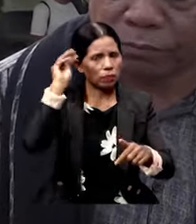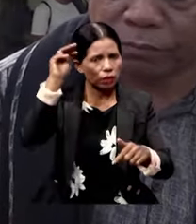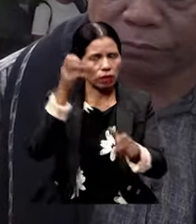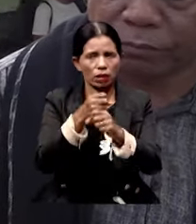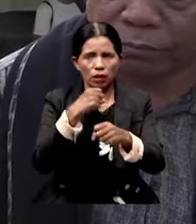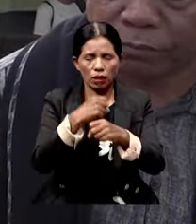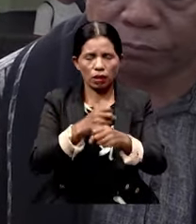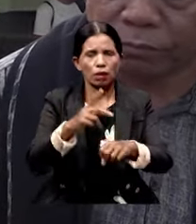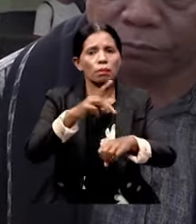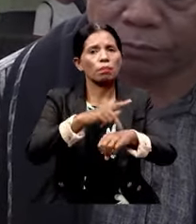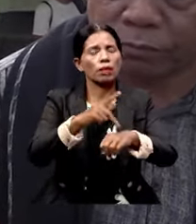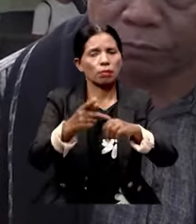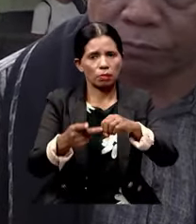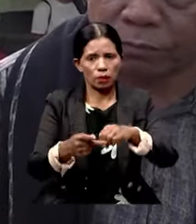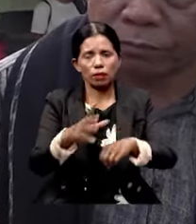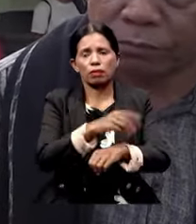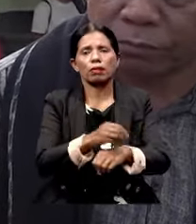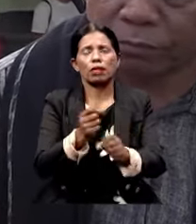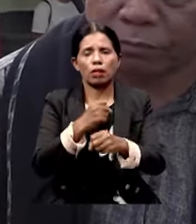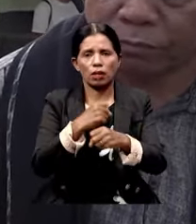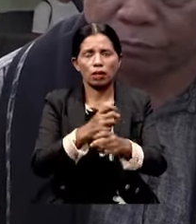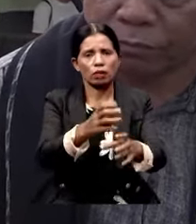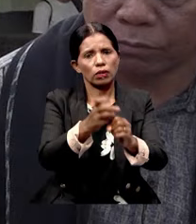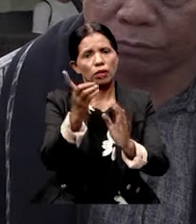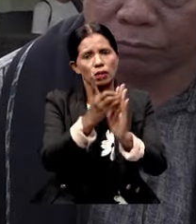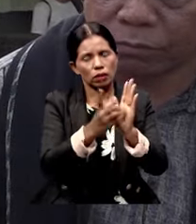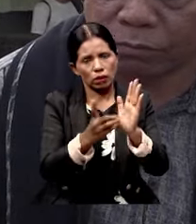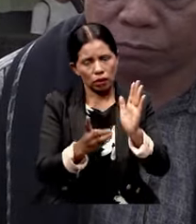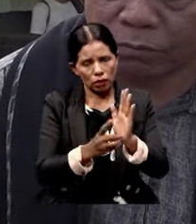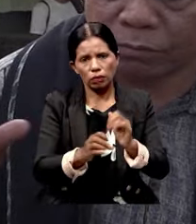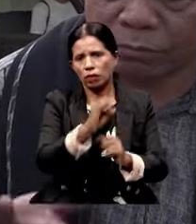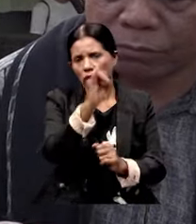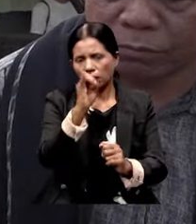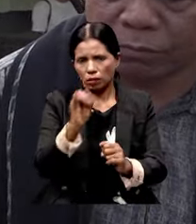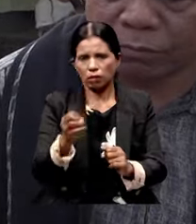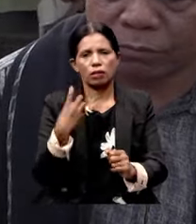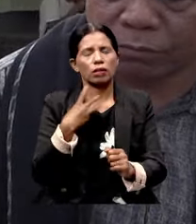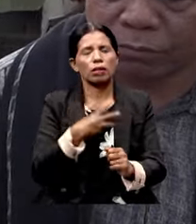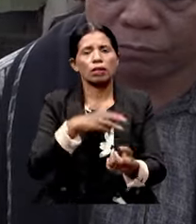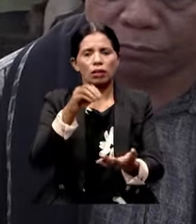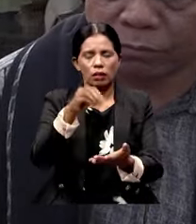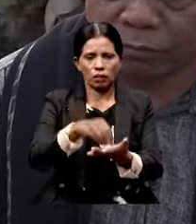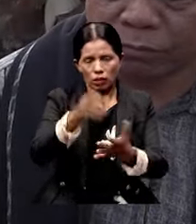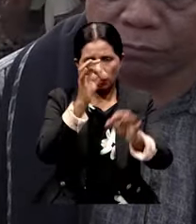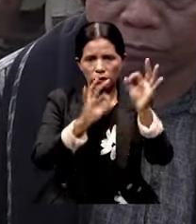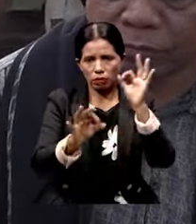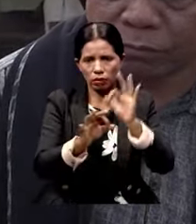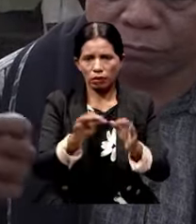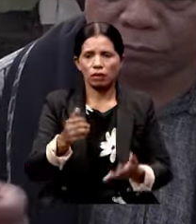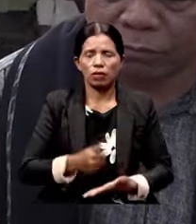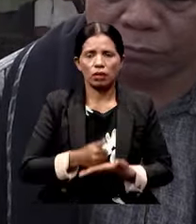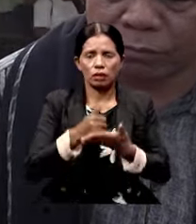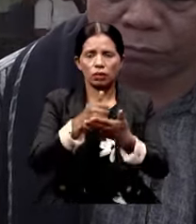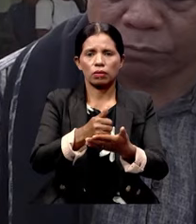hela mapamento, halo hela levantamentos técnicos, identificação, para pelo menos ita tabela garante atendimento